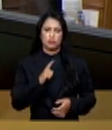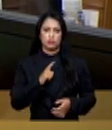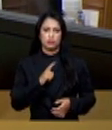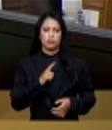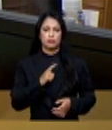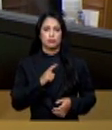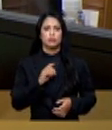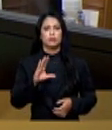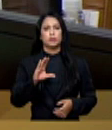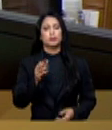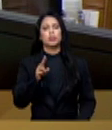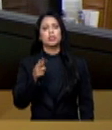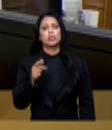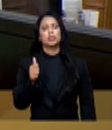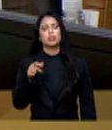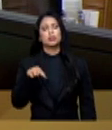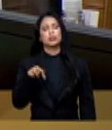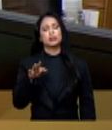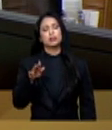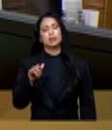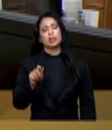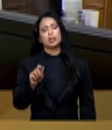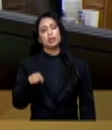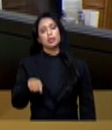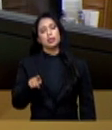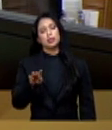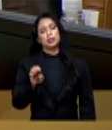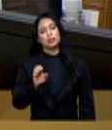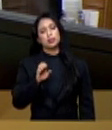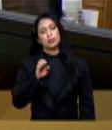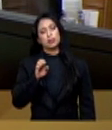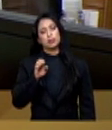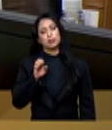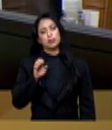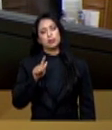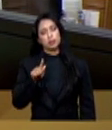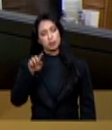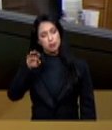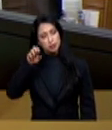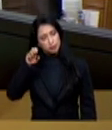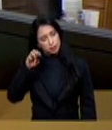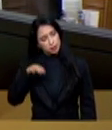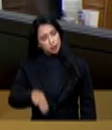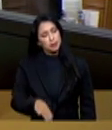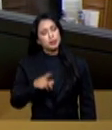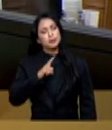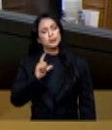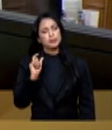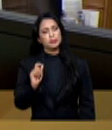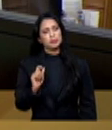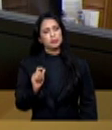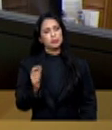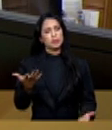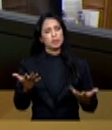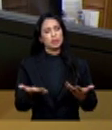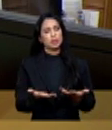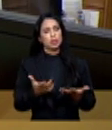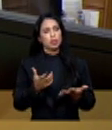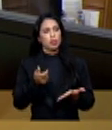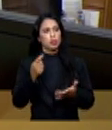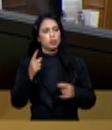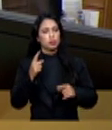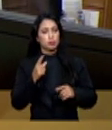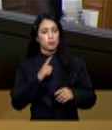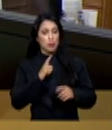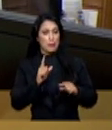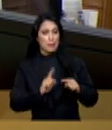institucional a impedir o exercício de atribuição constitucionalmente conferida a estados e